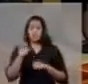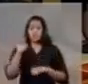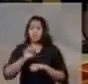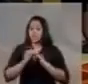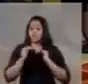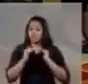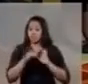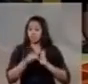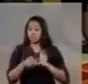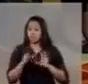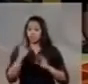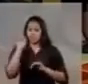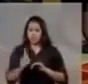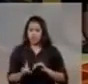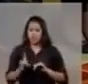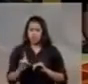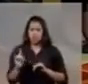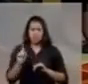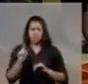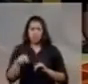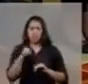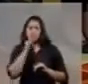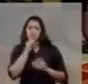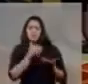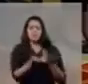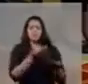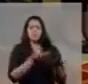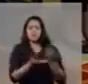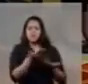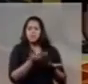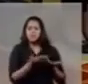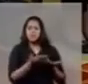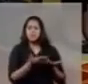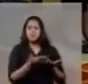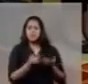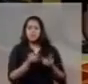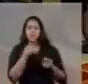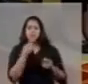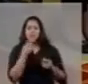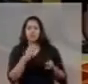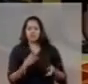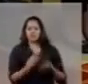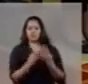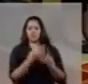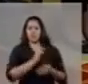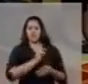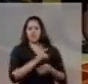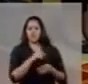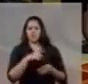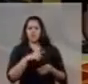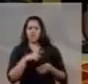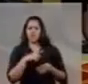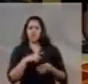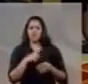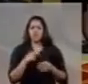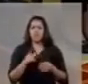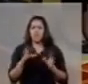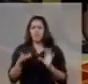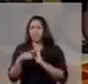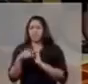ser medido não pelo tratamento que é dispensado às confissões religiosas, que têm familiaridade com o